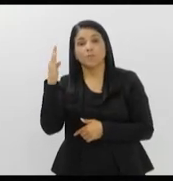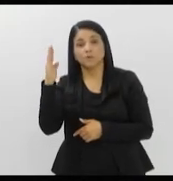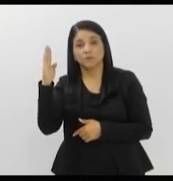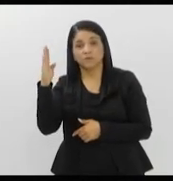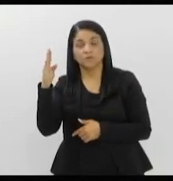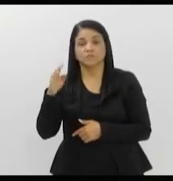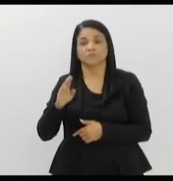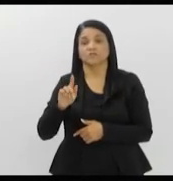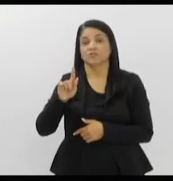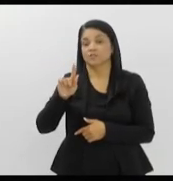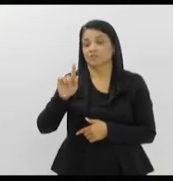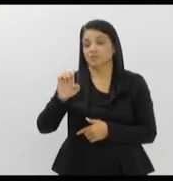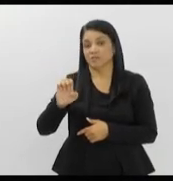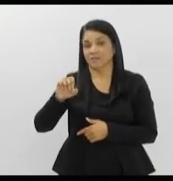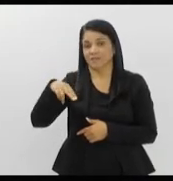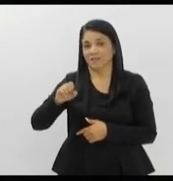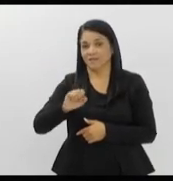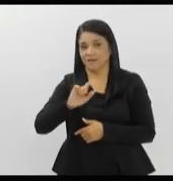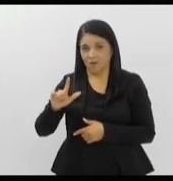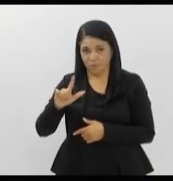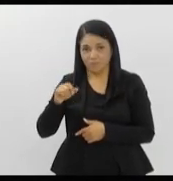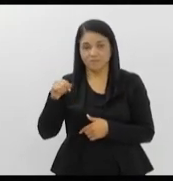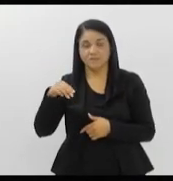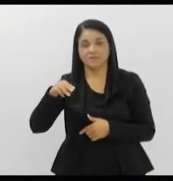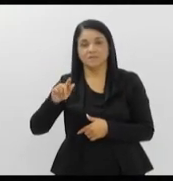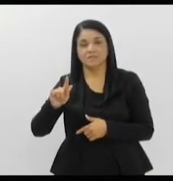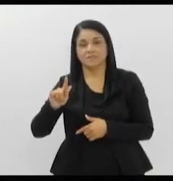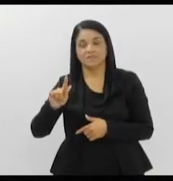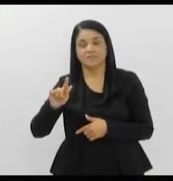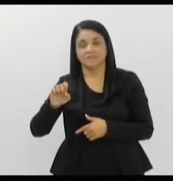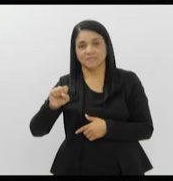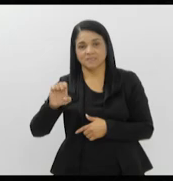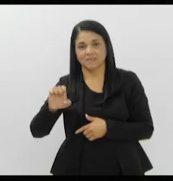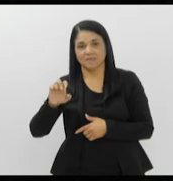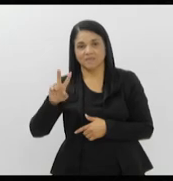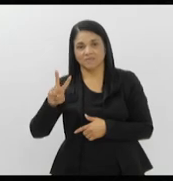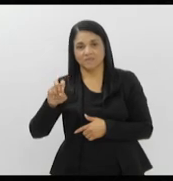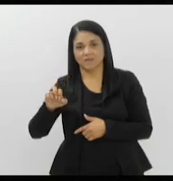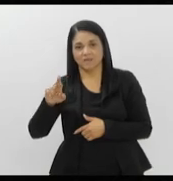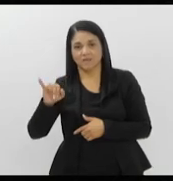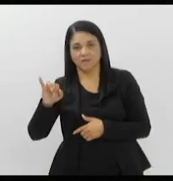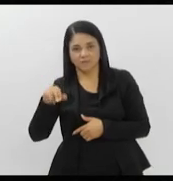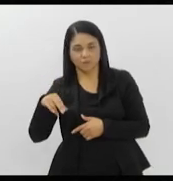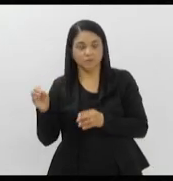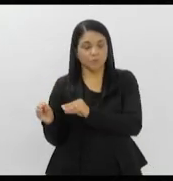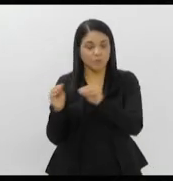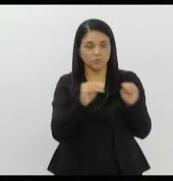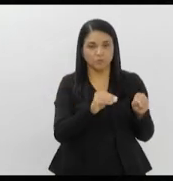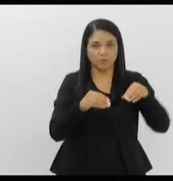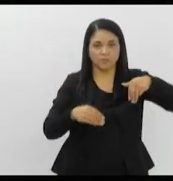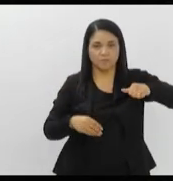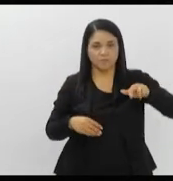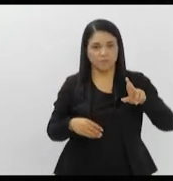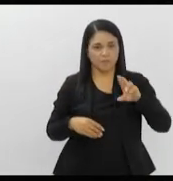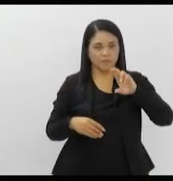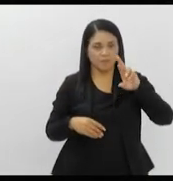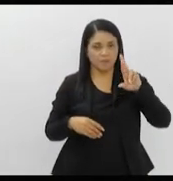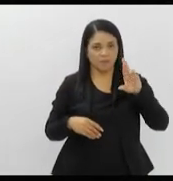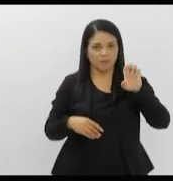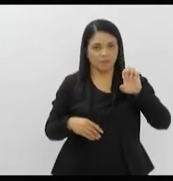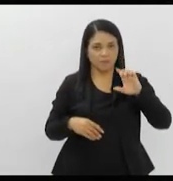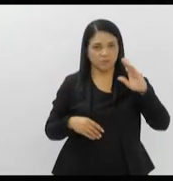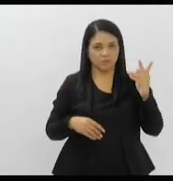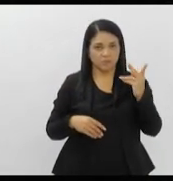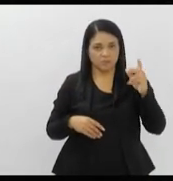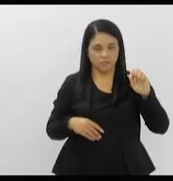General Severiano. Depois até se mudou para Marechal Hermes. Mas o senhor conhece. O América,